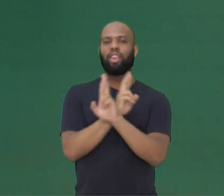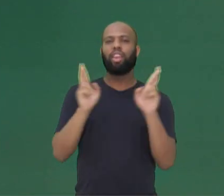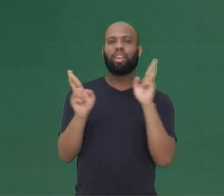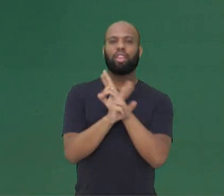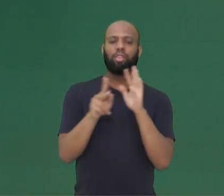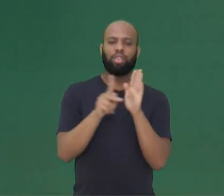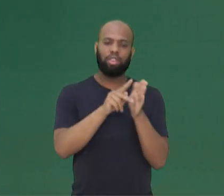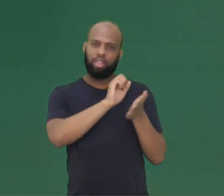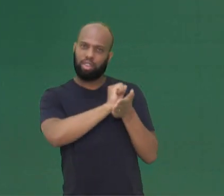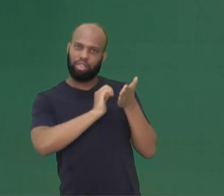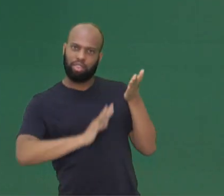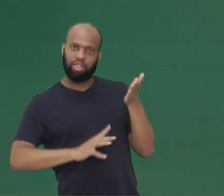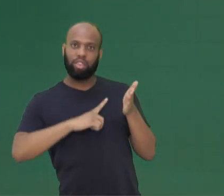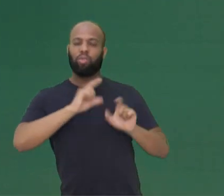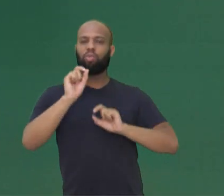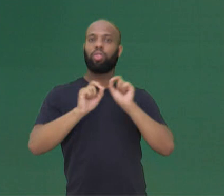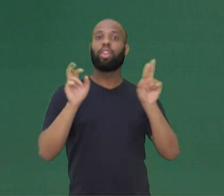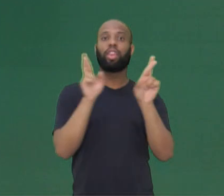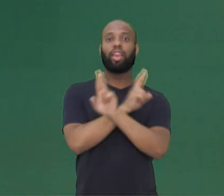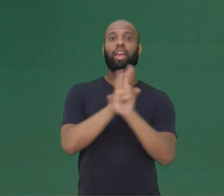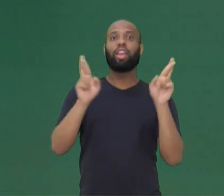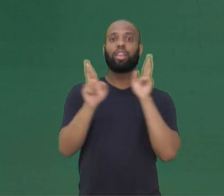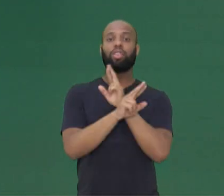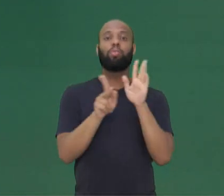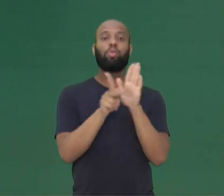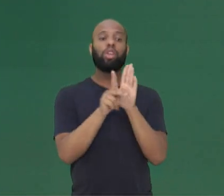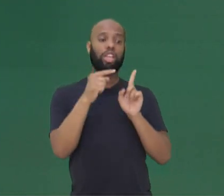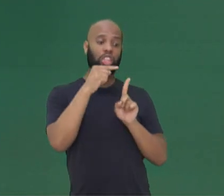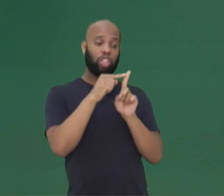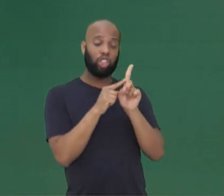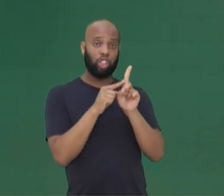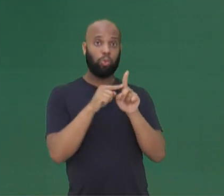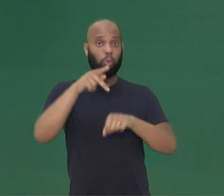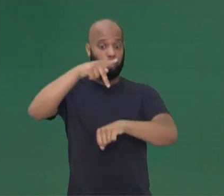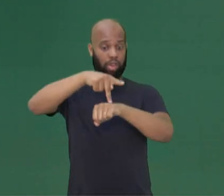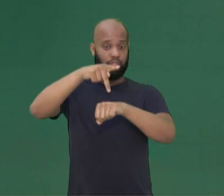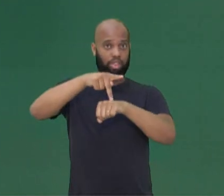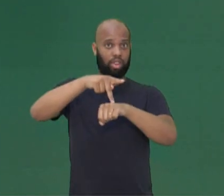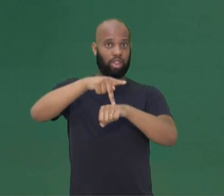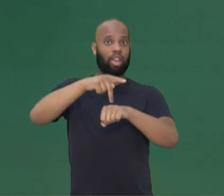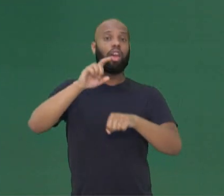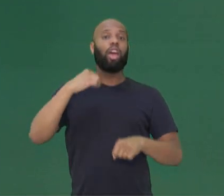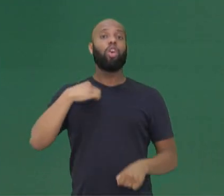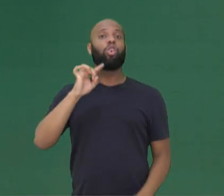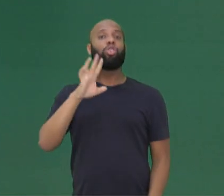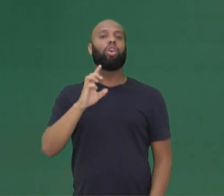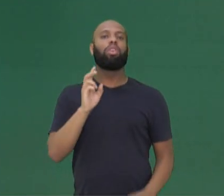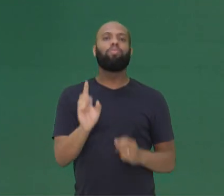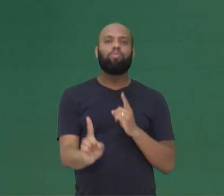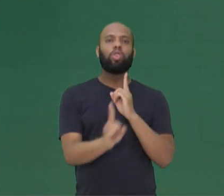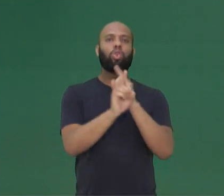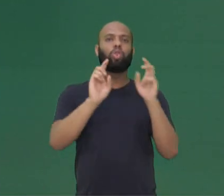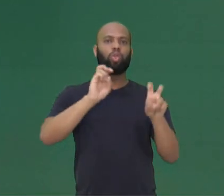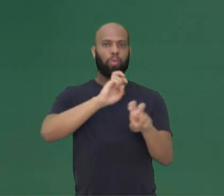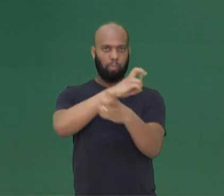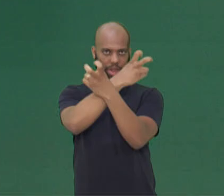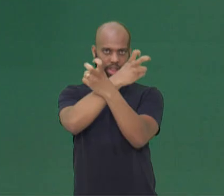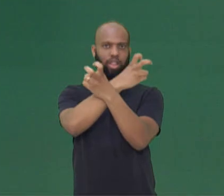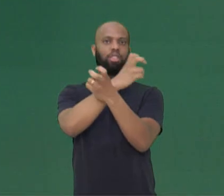está tendo essa relação com o tipo de rocha. Eu só encontro fósseis nas